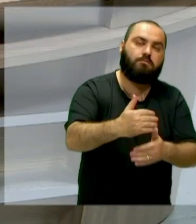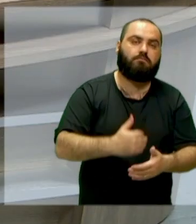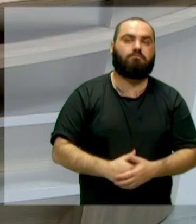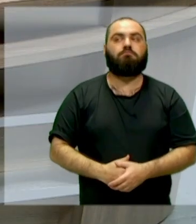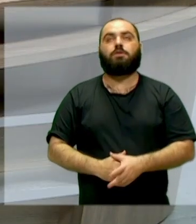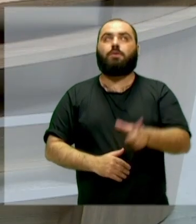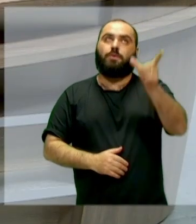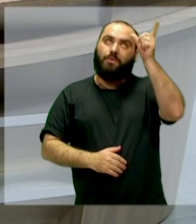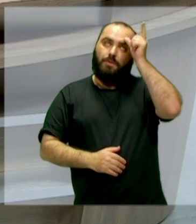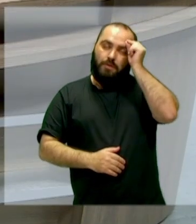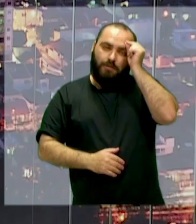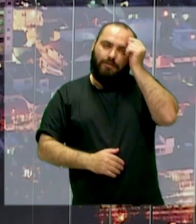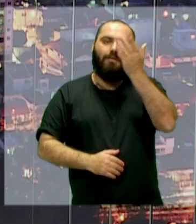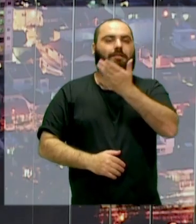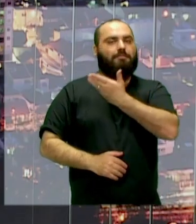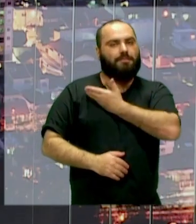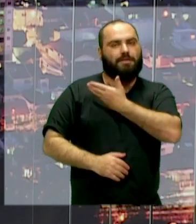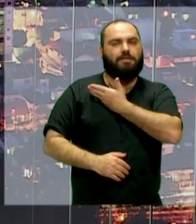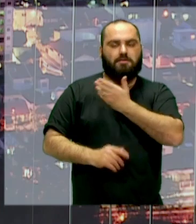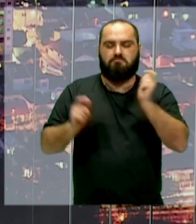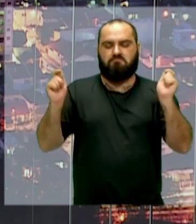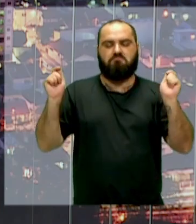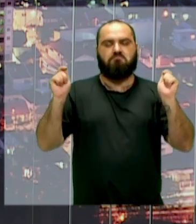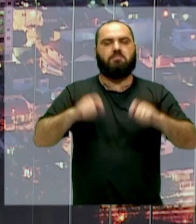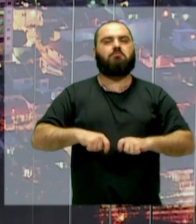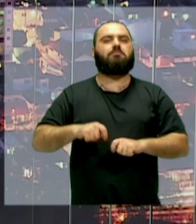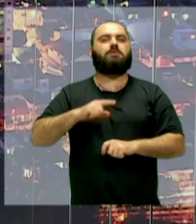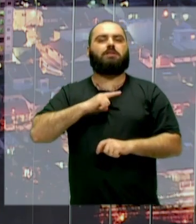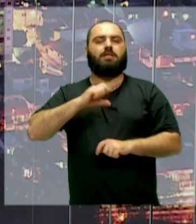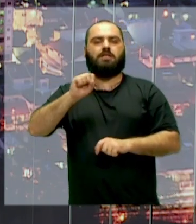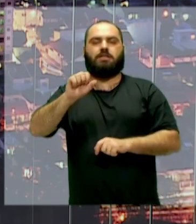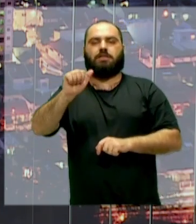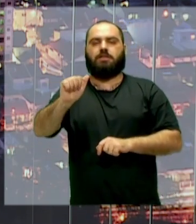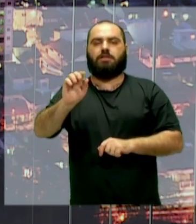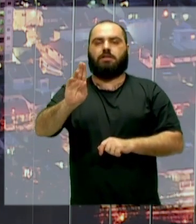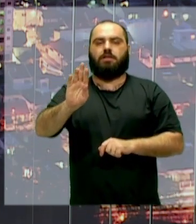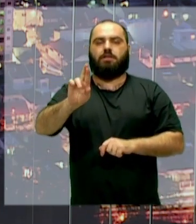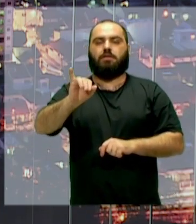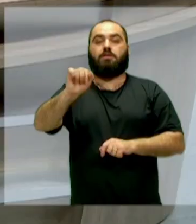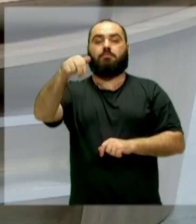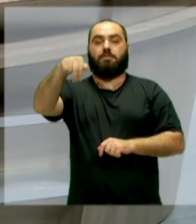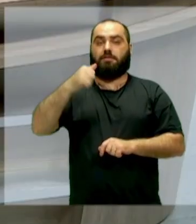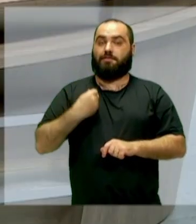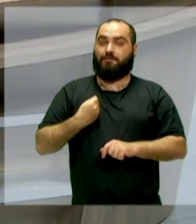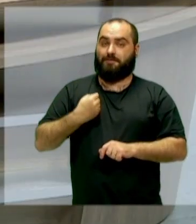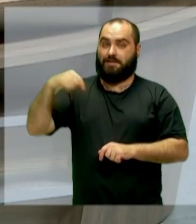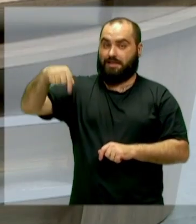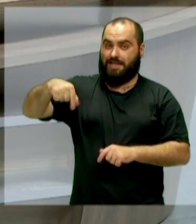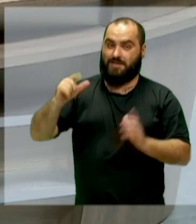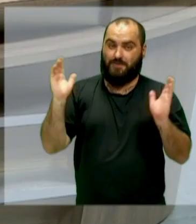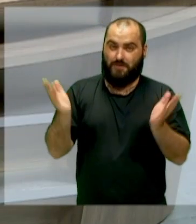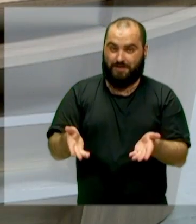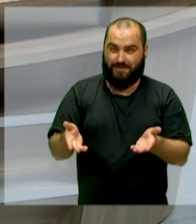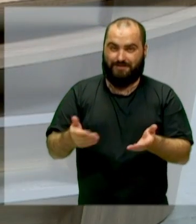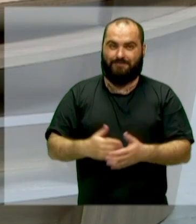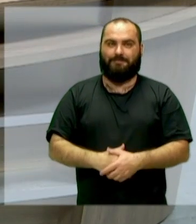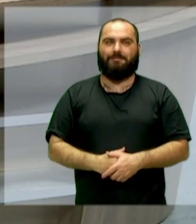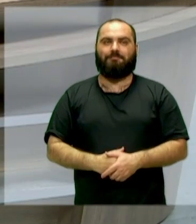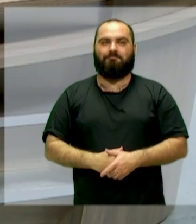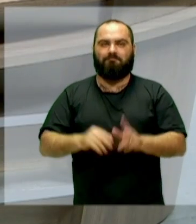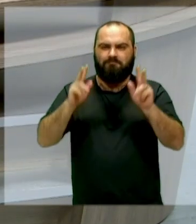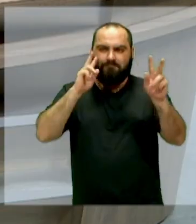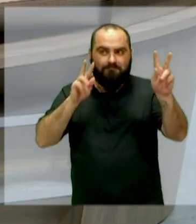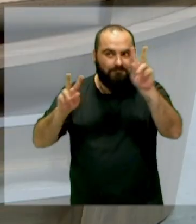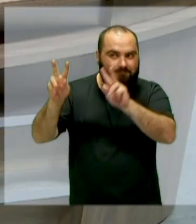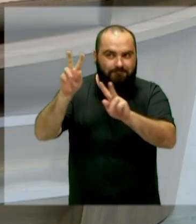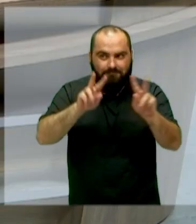Graças a nossa colega muito competente a Sabrina Schneider que inclusive tá aqui no estúdio hoje aqui com a gente observando o que